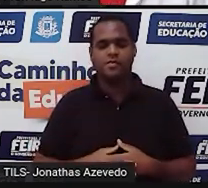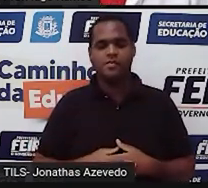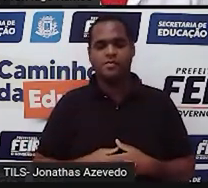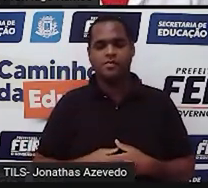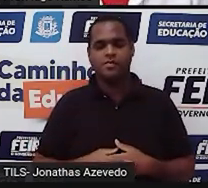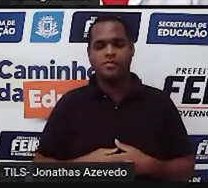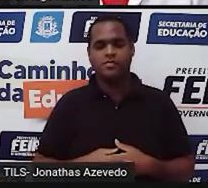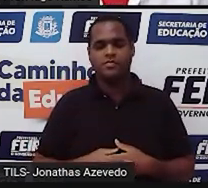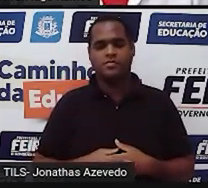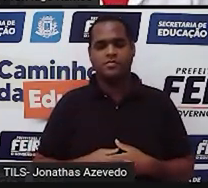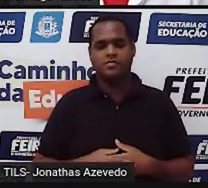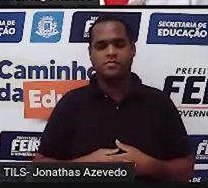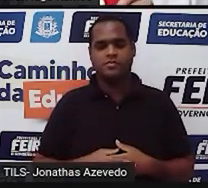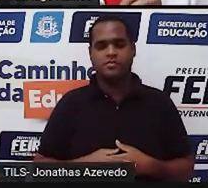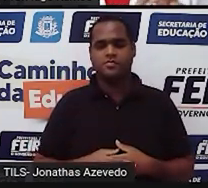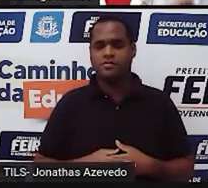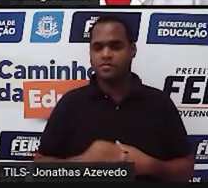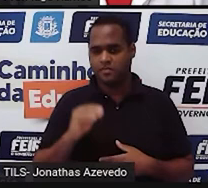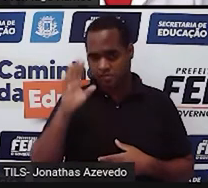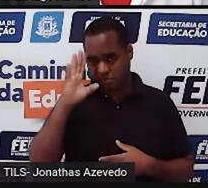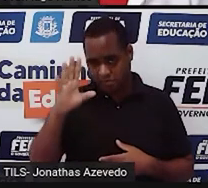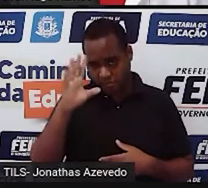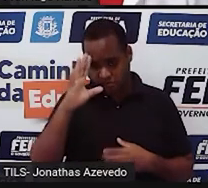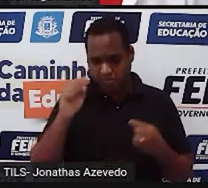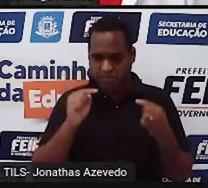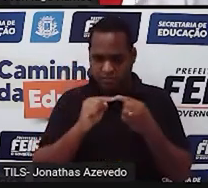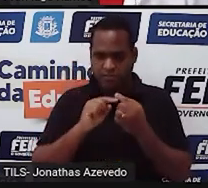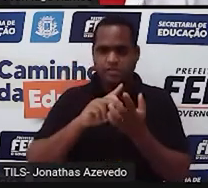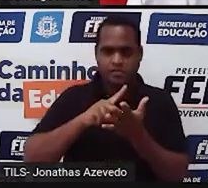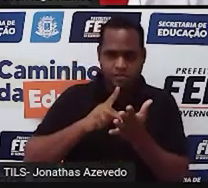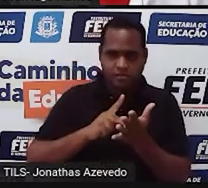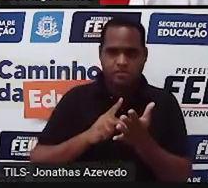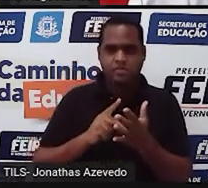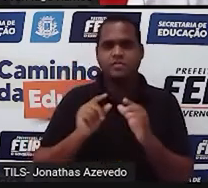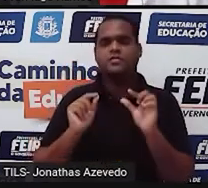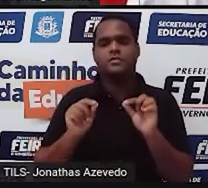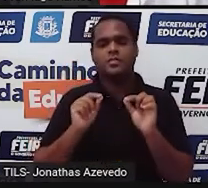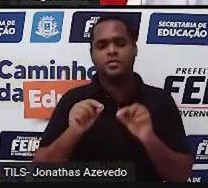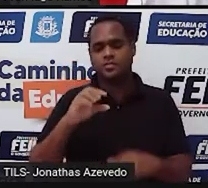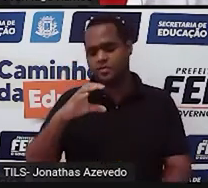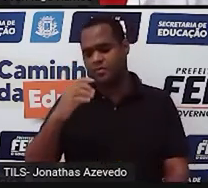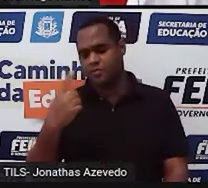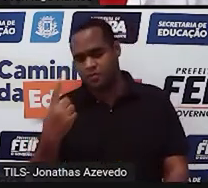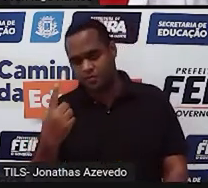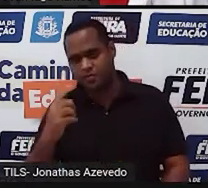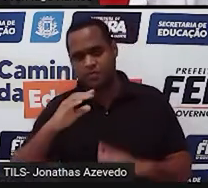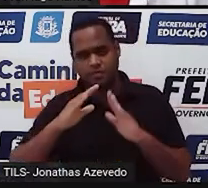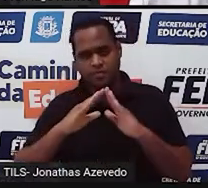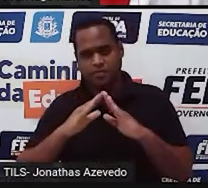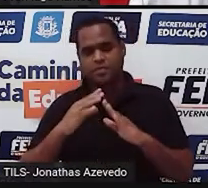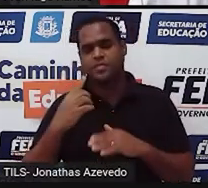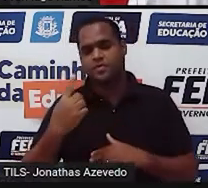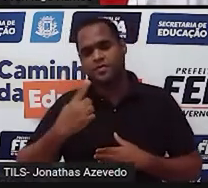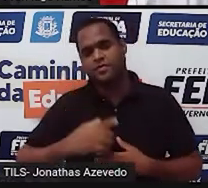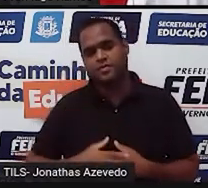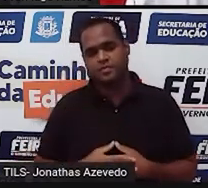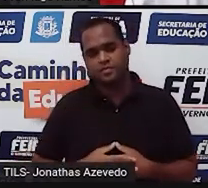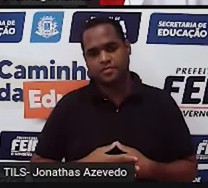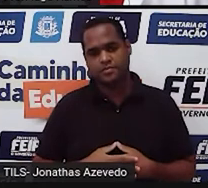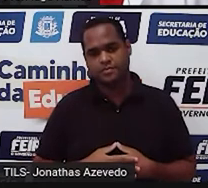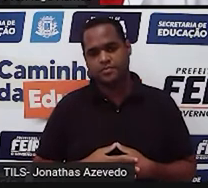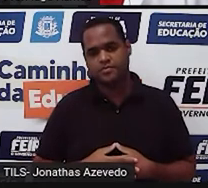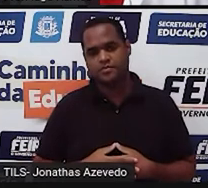vamos lá pensando de forma geométrica tá esse pontos e um é a casa um tô chamando de casa um